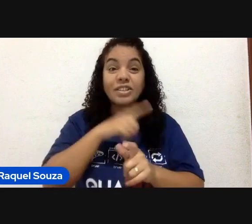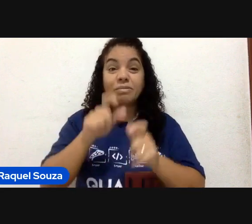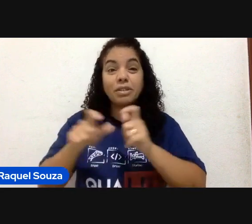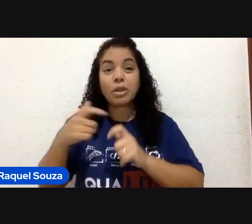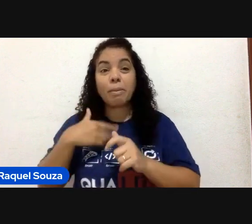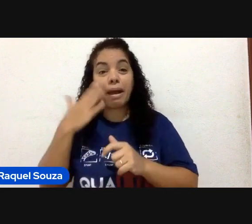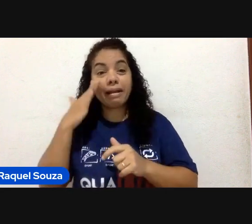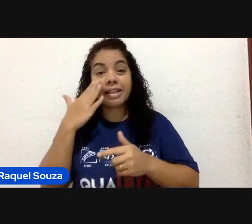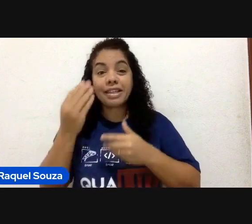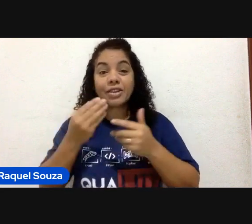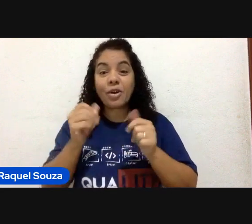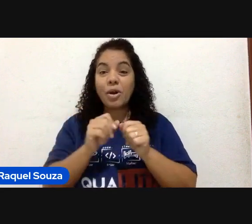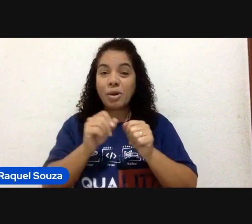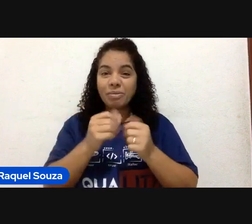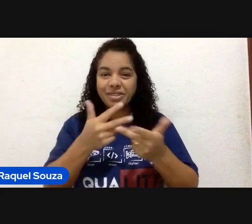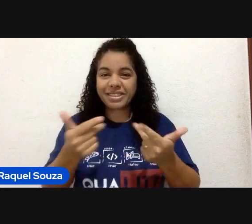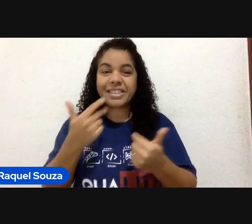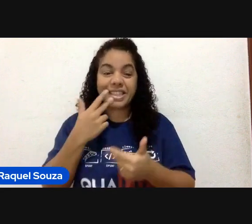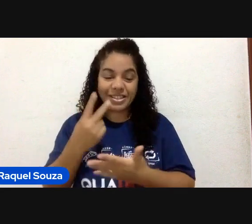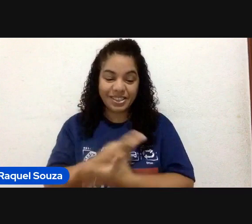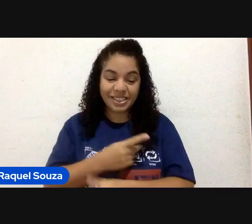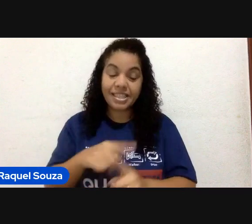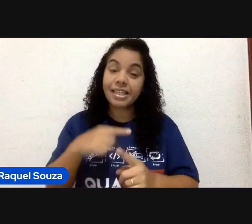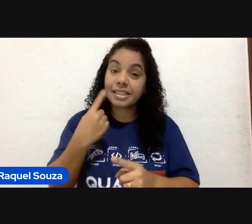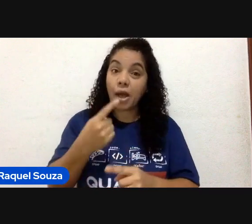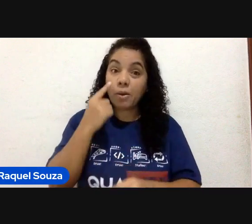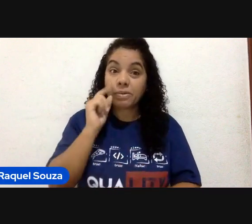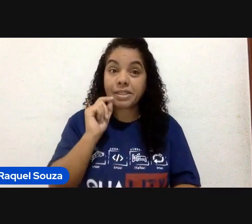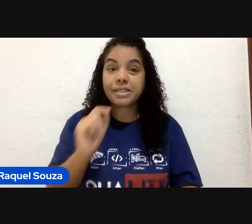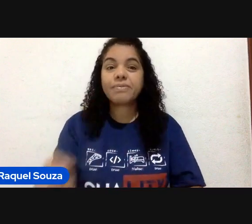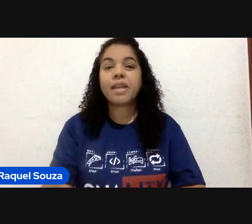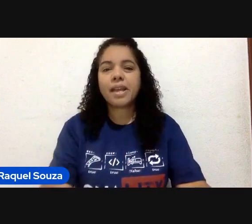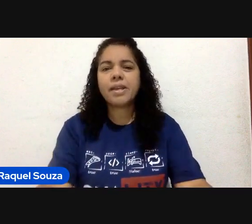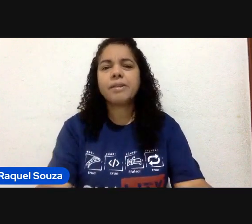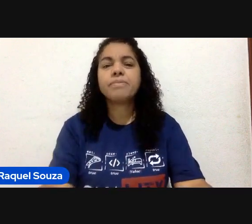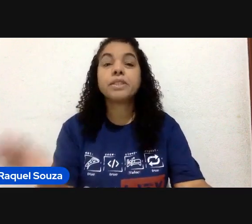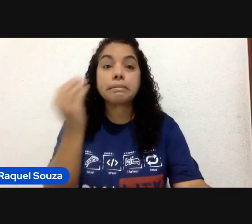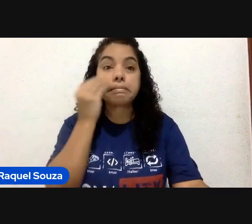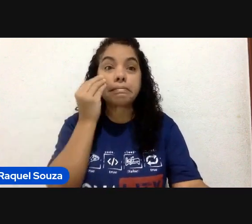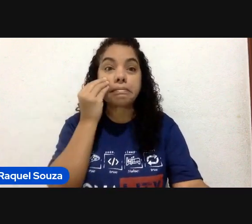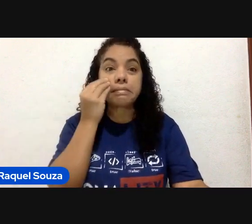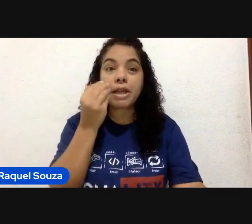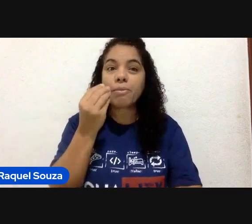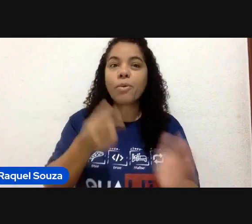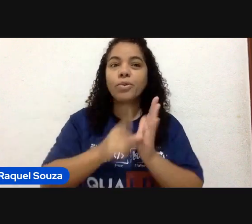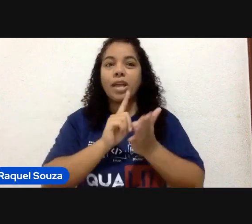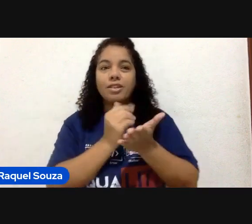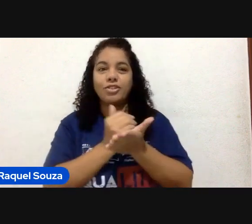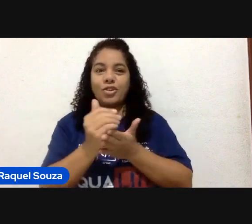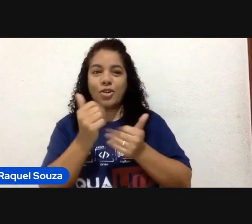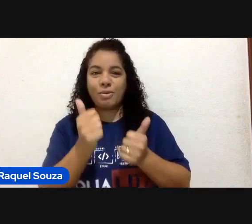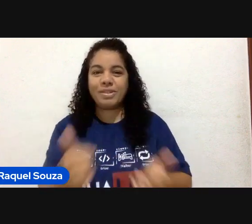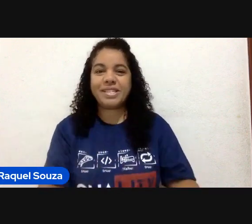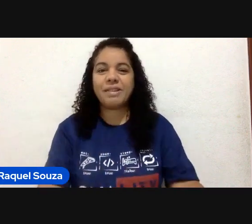que está acontecendo. Então, assim, a gente testa muito as coisas antes de começar, tá?